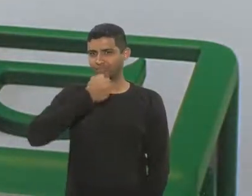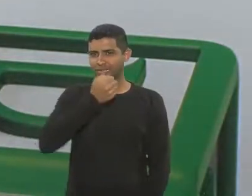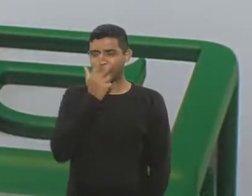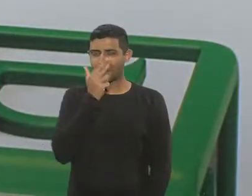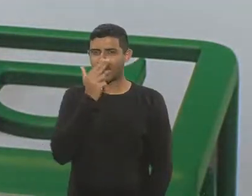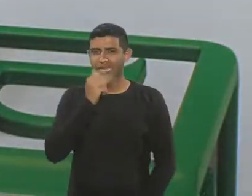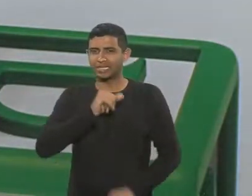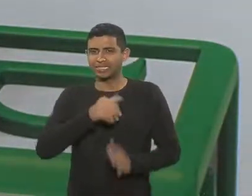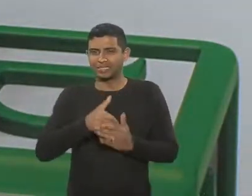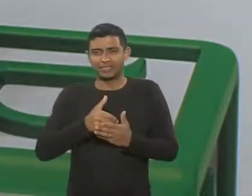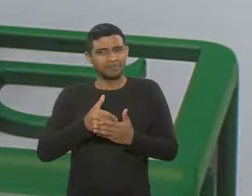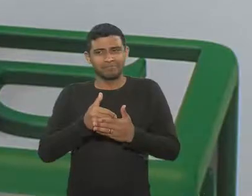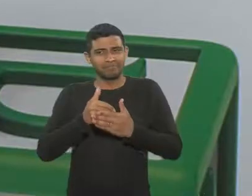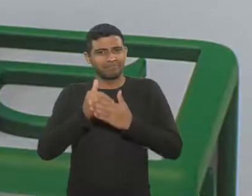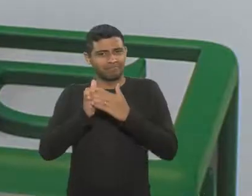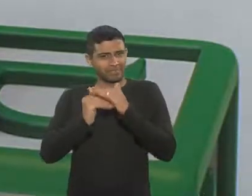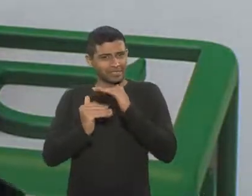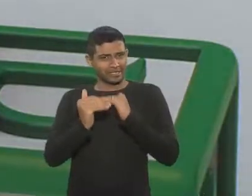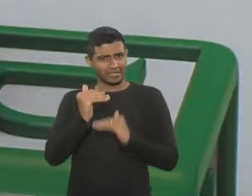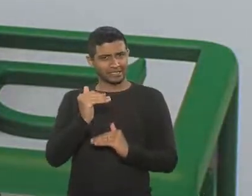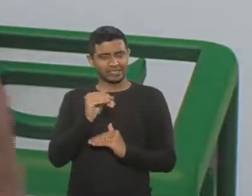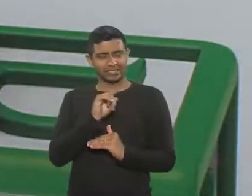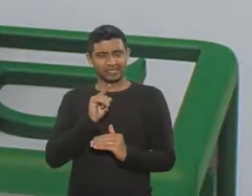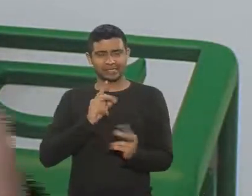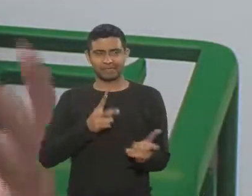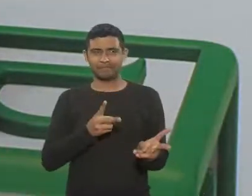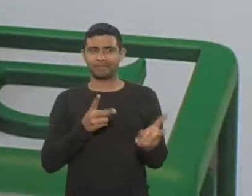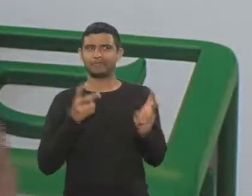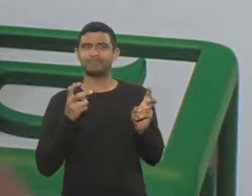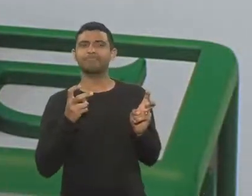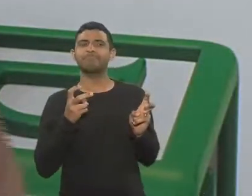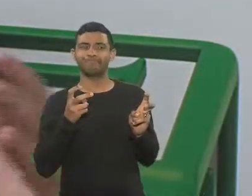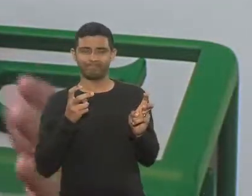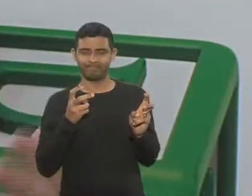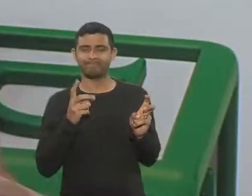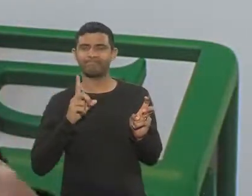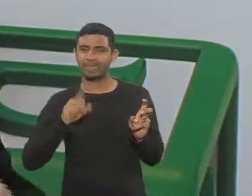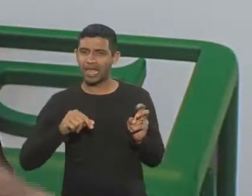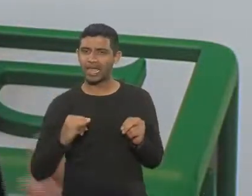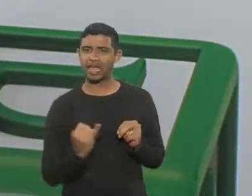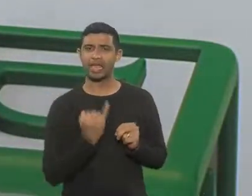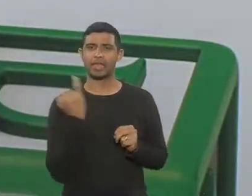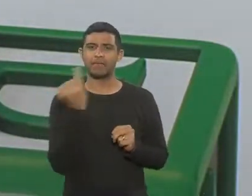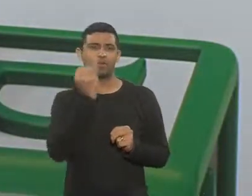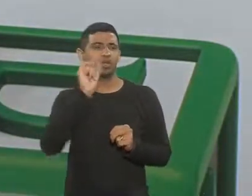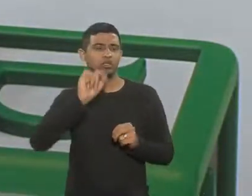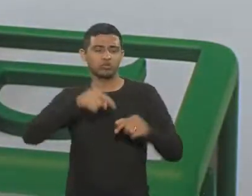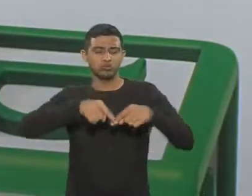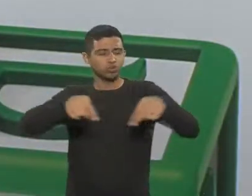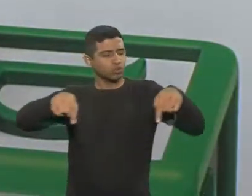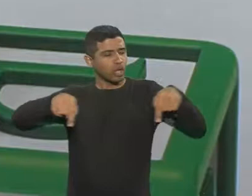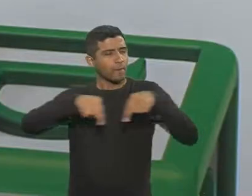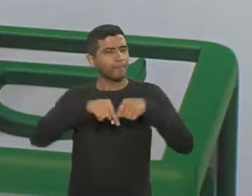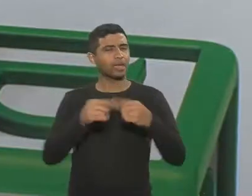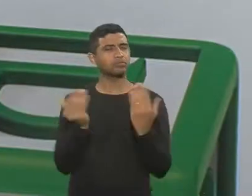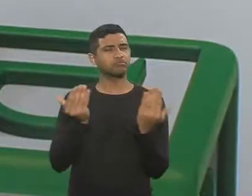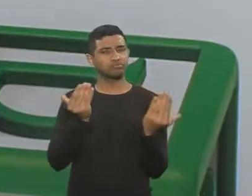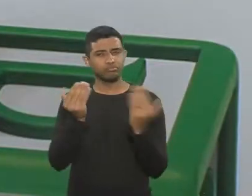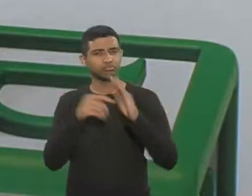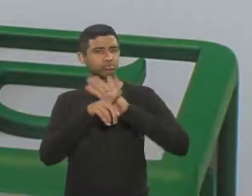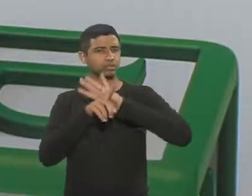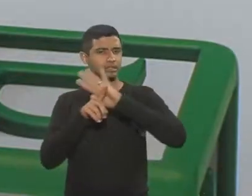vendo obrigado a dar um passo atrás e perceber que, na verdade, é importante você manter um espaço de apuração, você